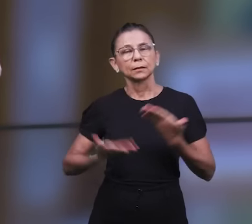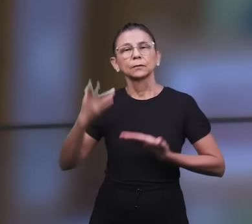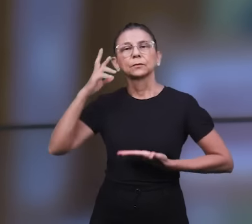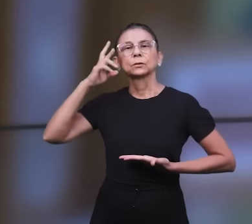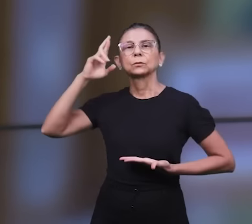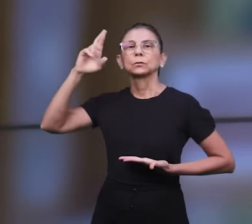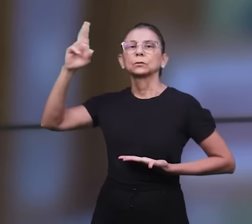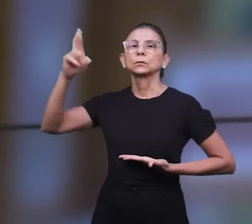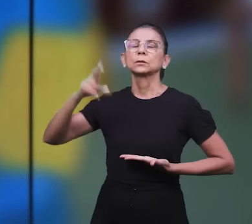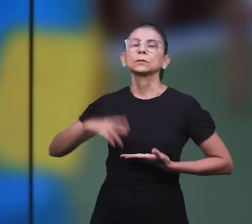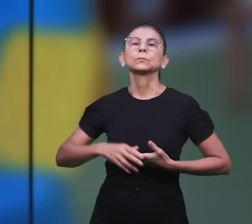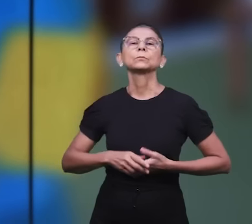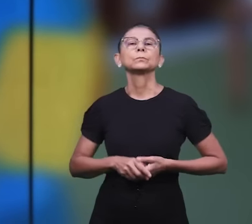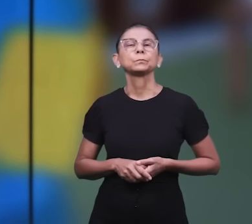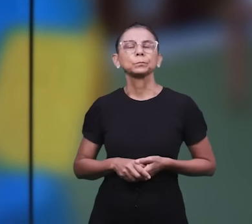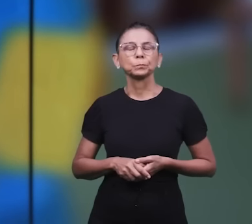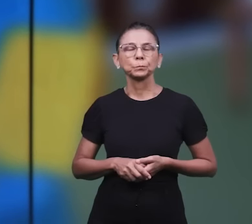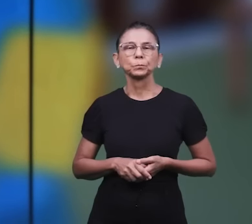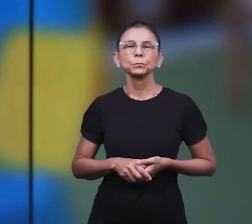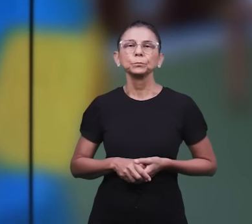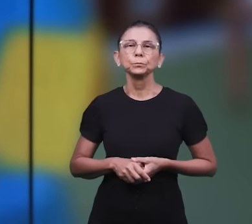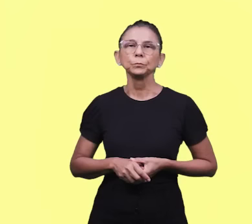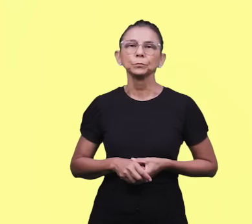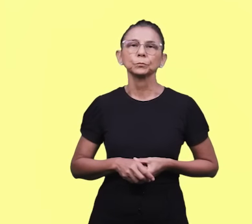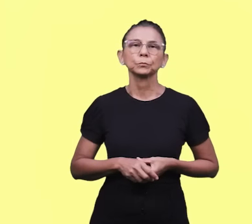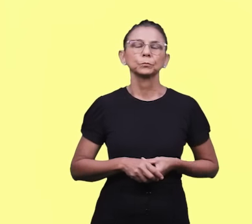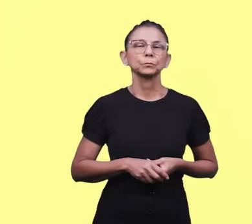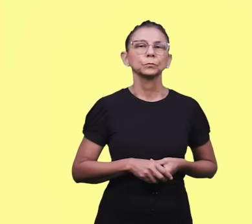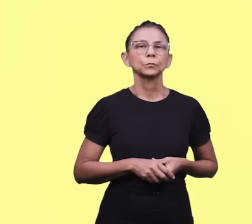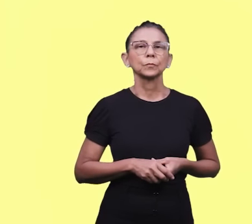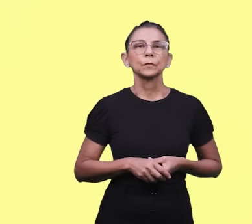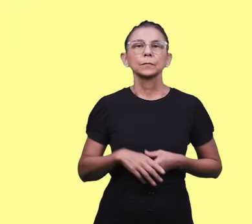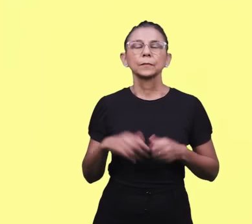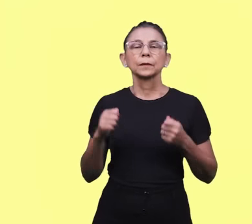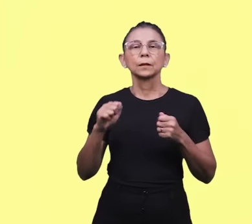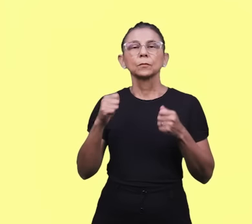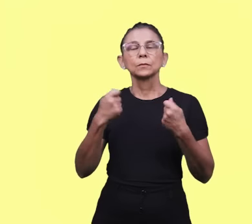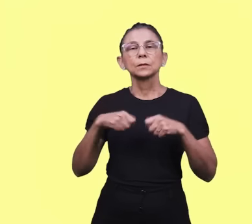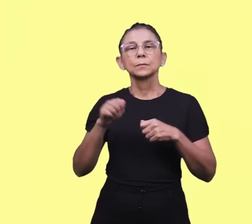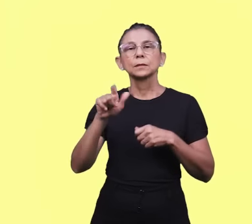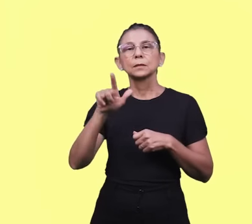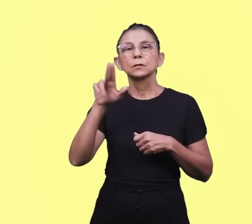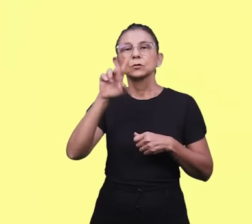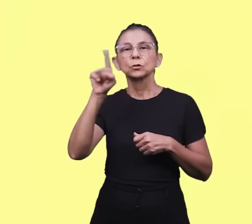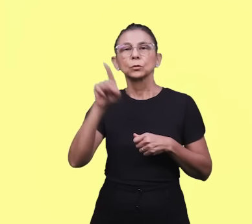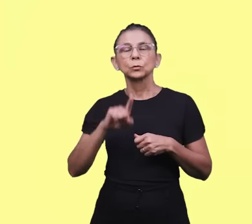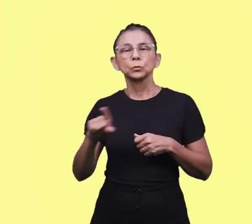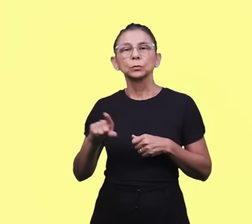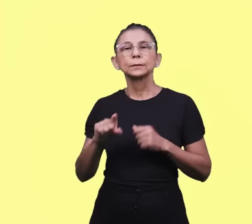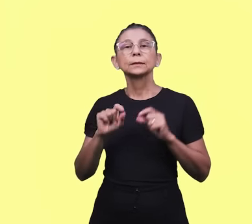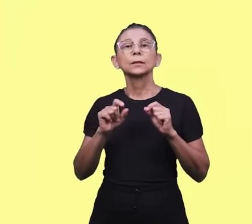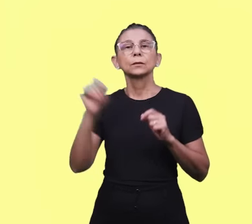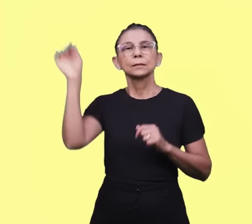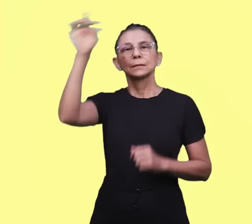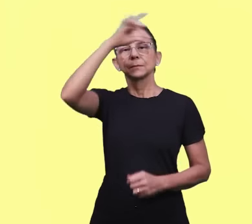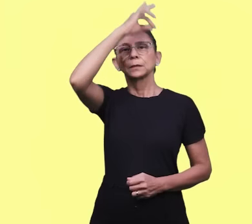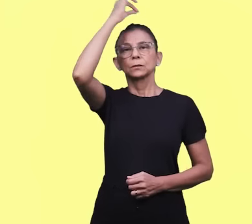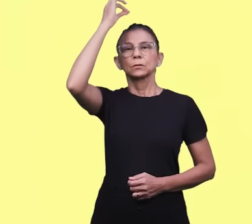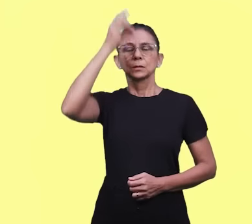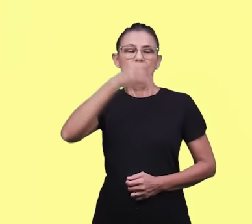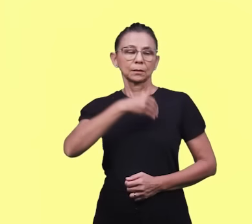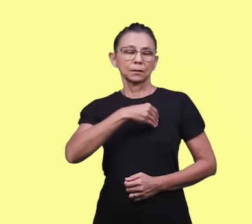da luz então queridos nessa hora em que se aproxima o arrebatamento da igreja